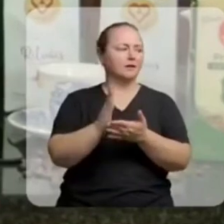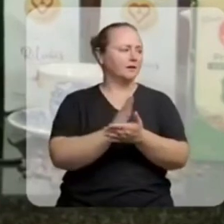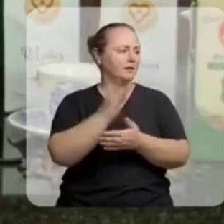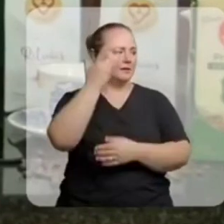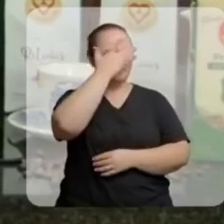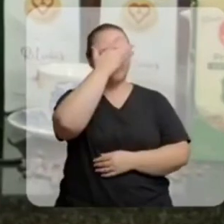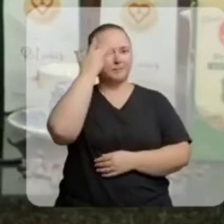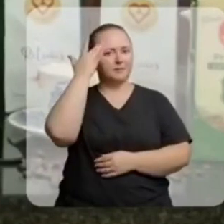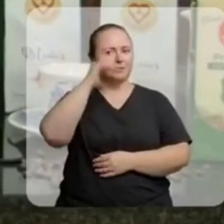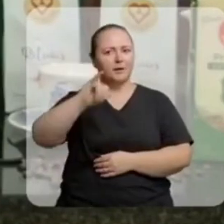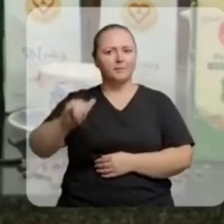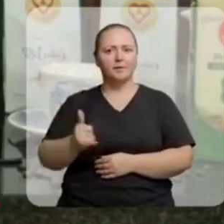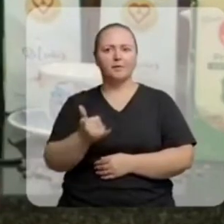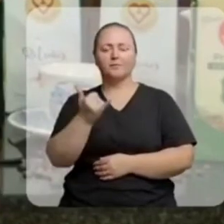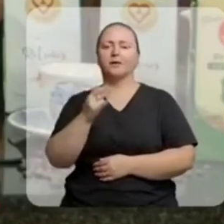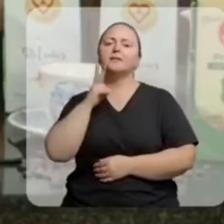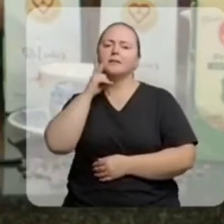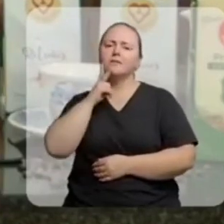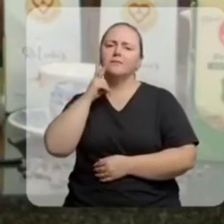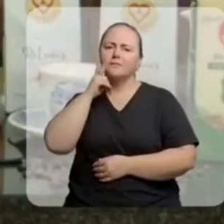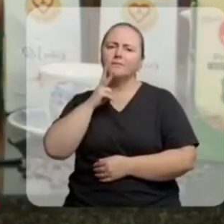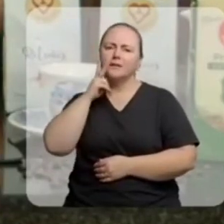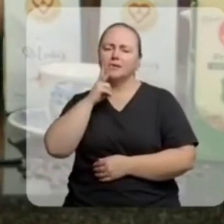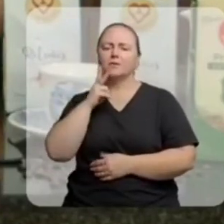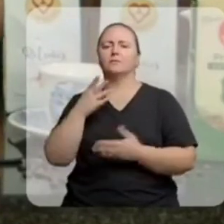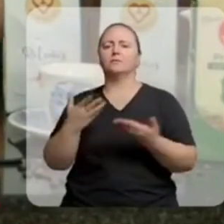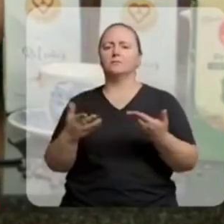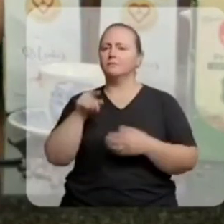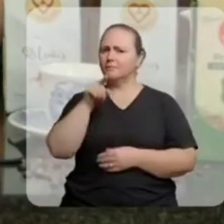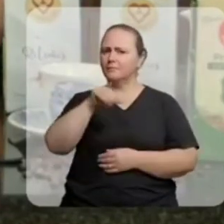vinho, né, e façam isso com café também.